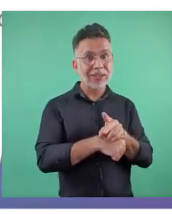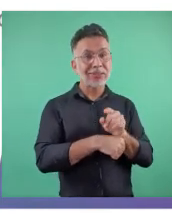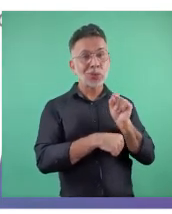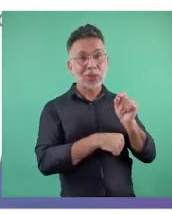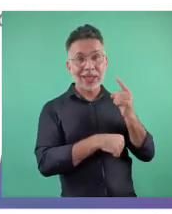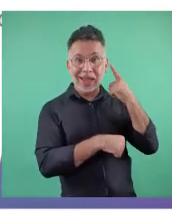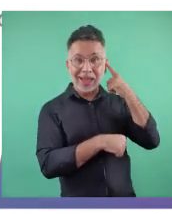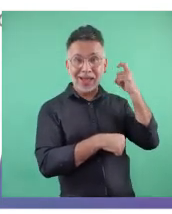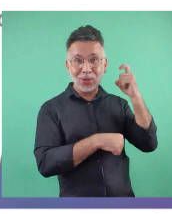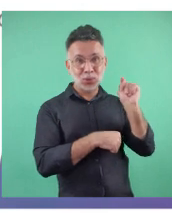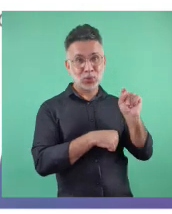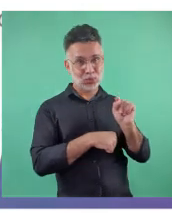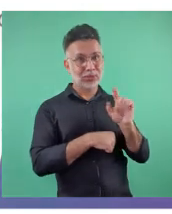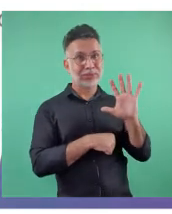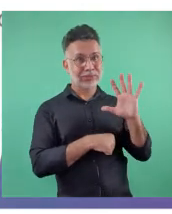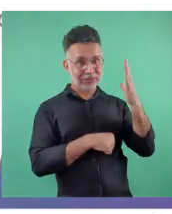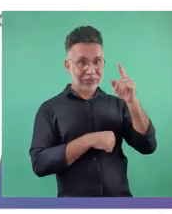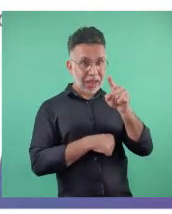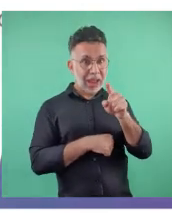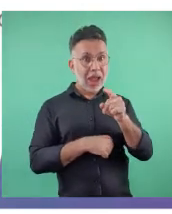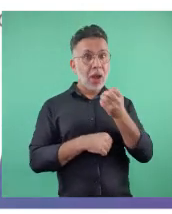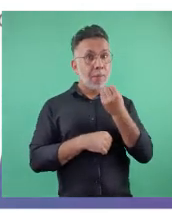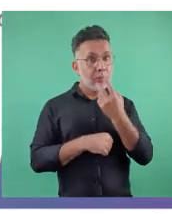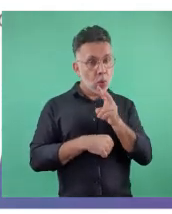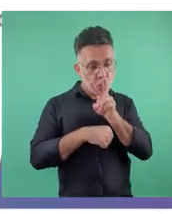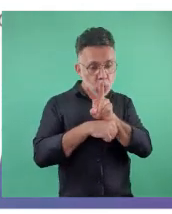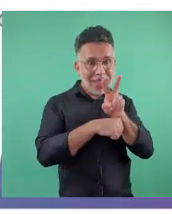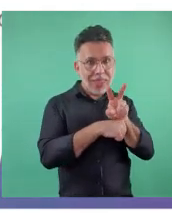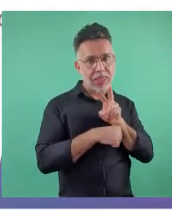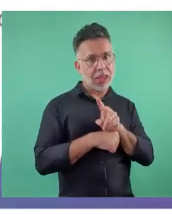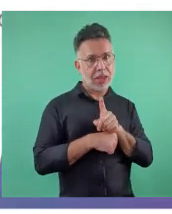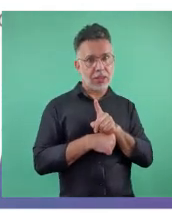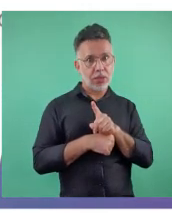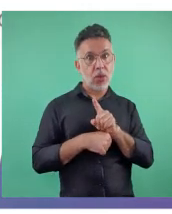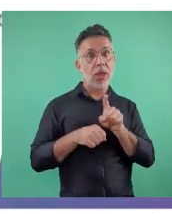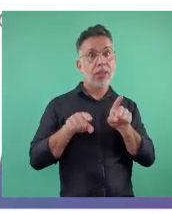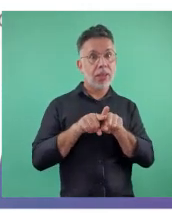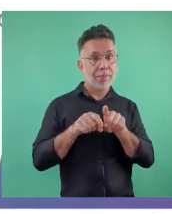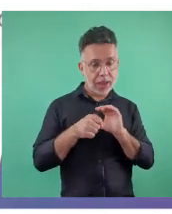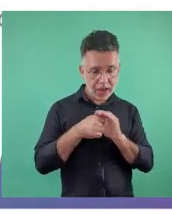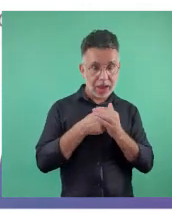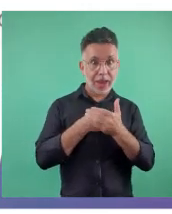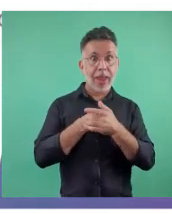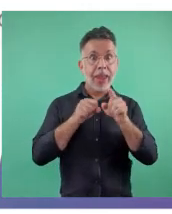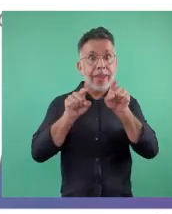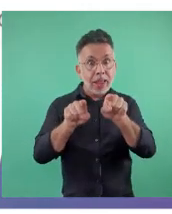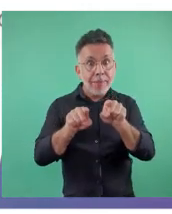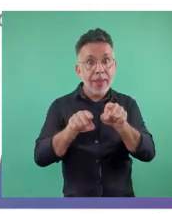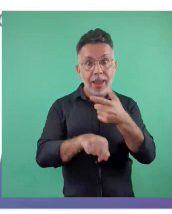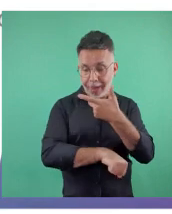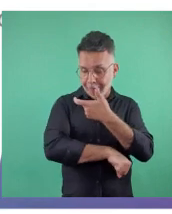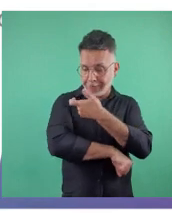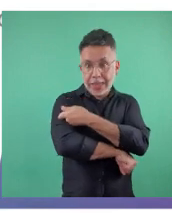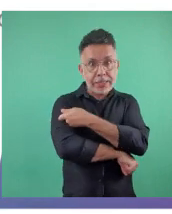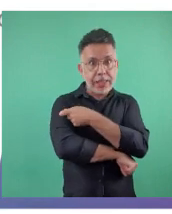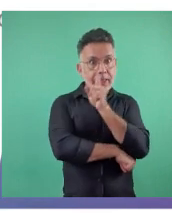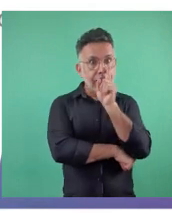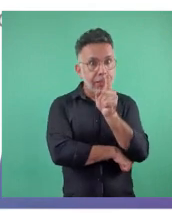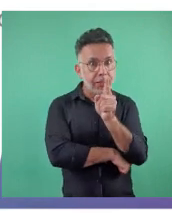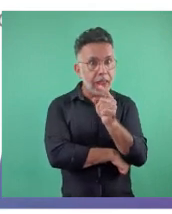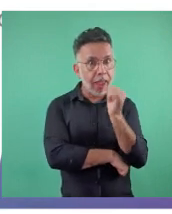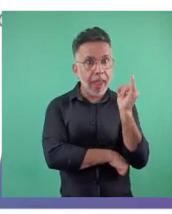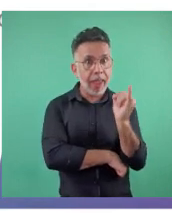isso até agora. Bons cuidados auditivos e imunização. Vacine-se, a vacina é